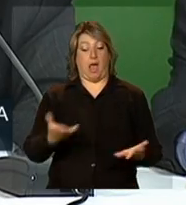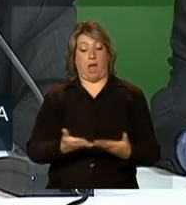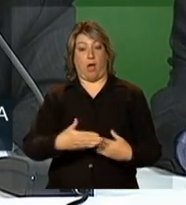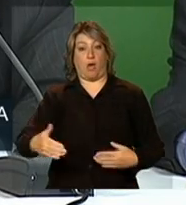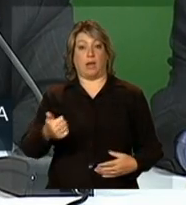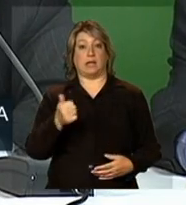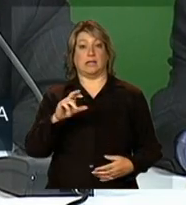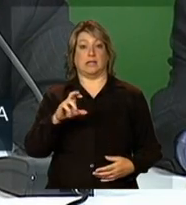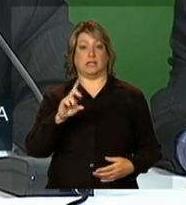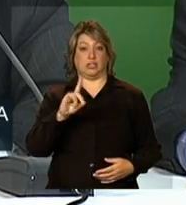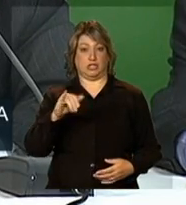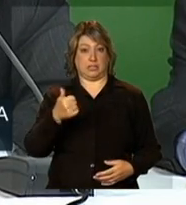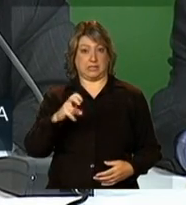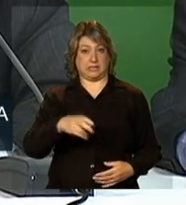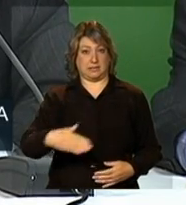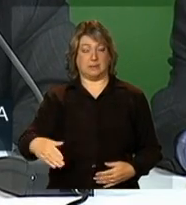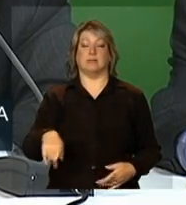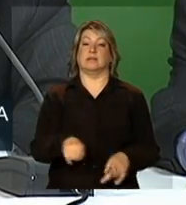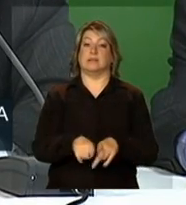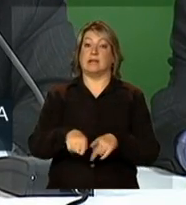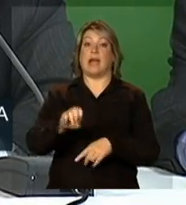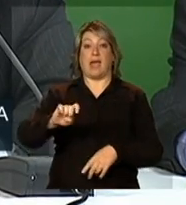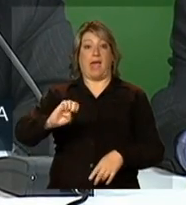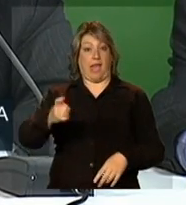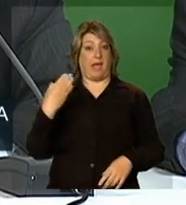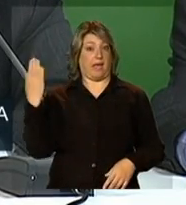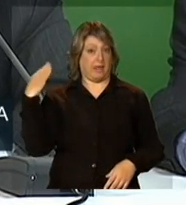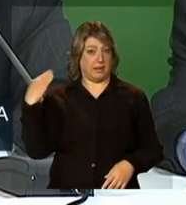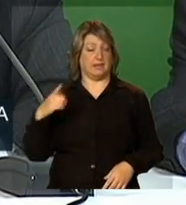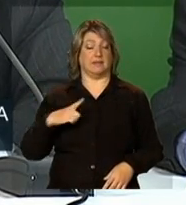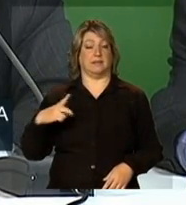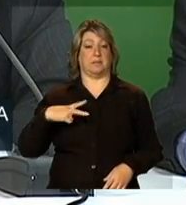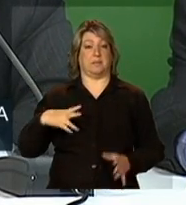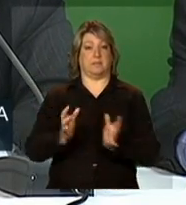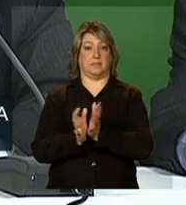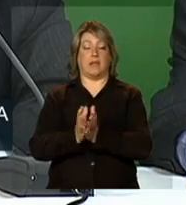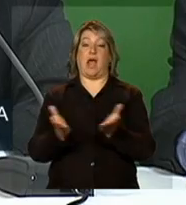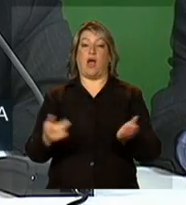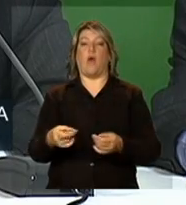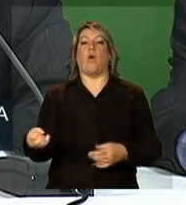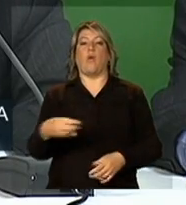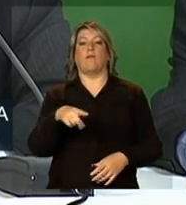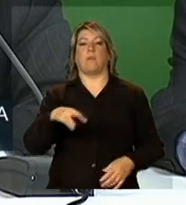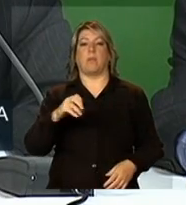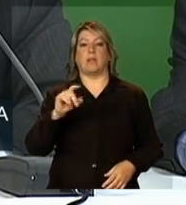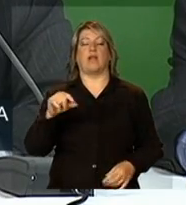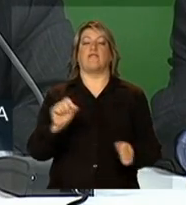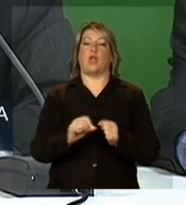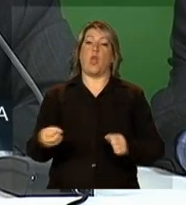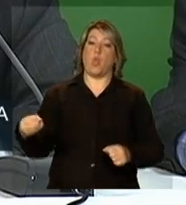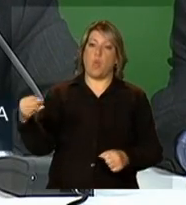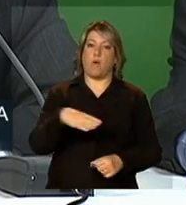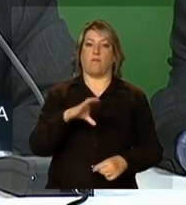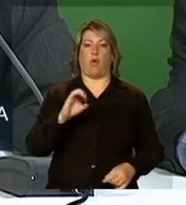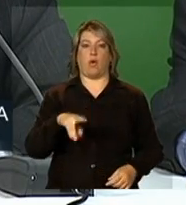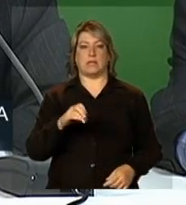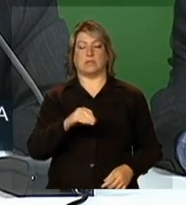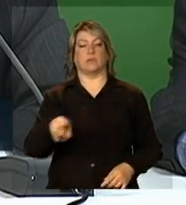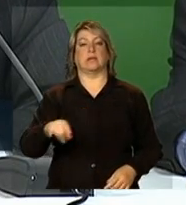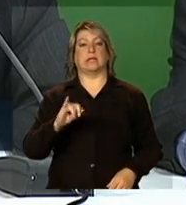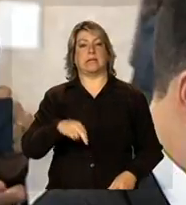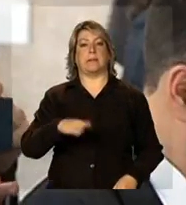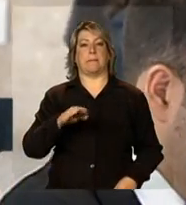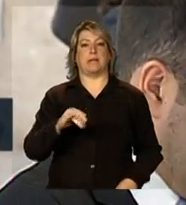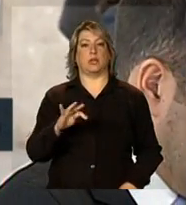era uma concessão à iniciativa privada. Nós vamos continuar com esse novo modelo e vamos fazer uma nova concessão em Imbituba. Mas então, só